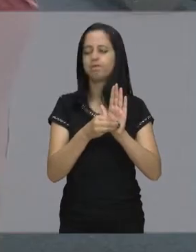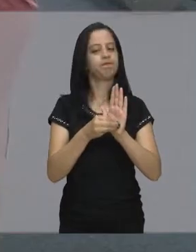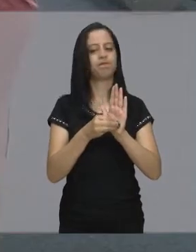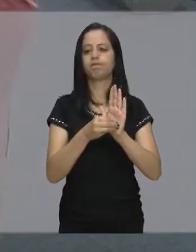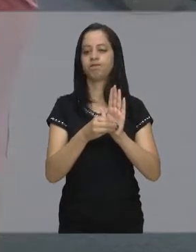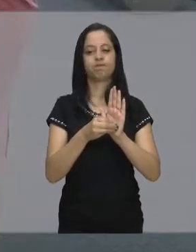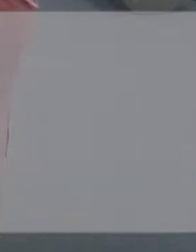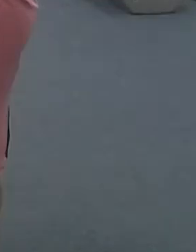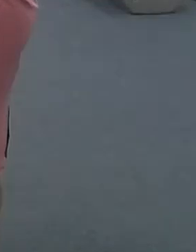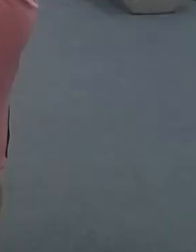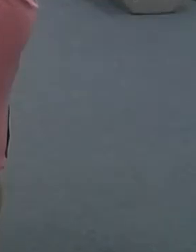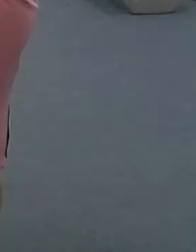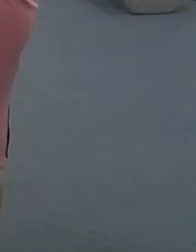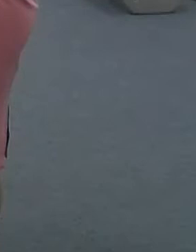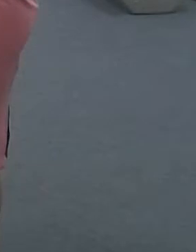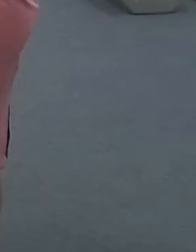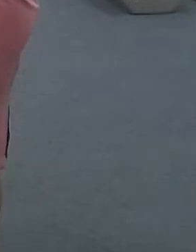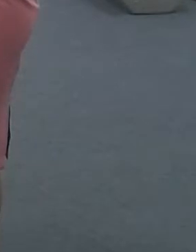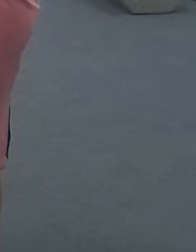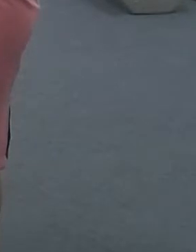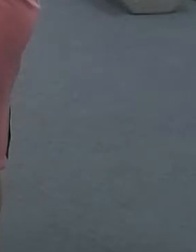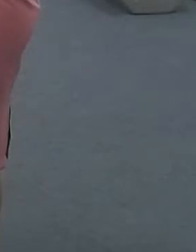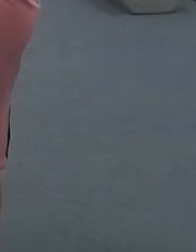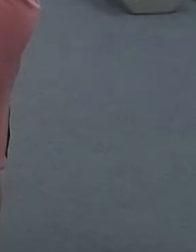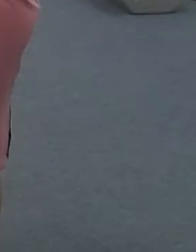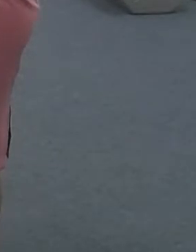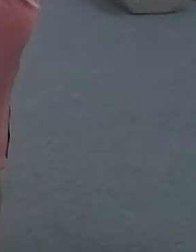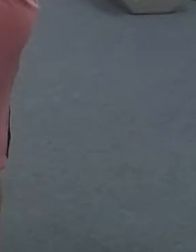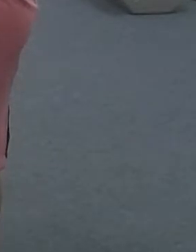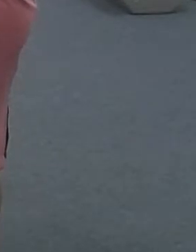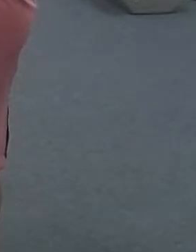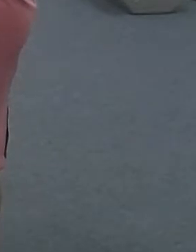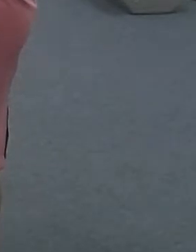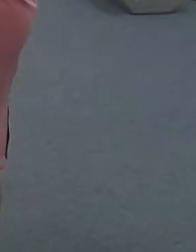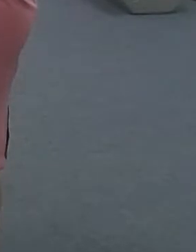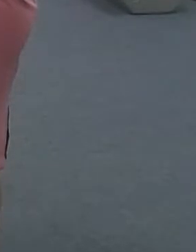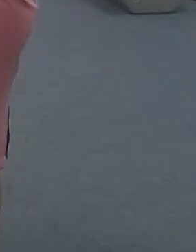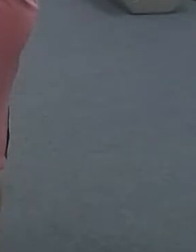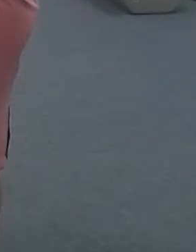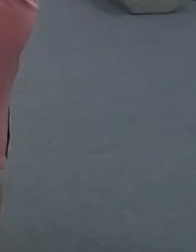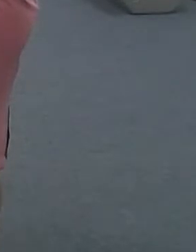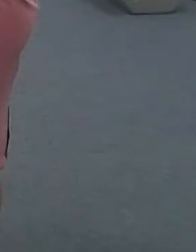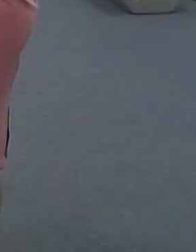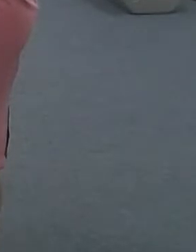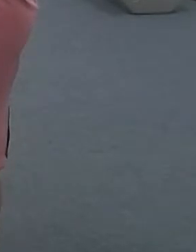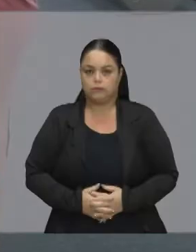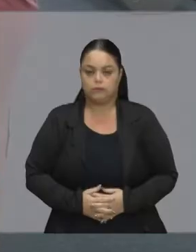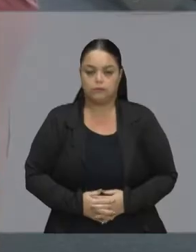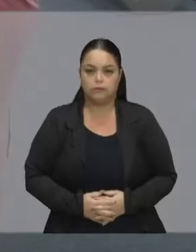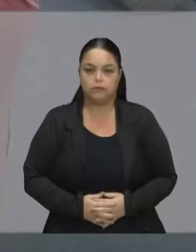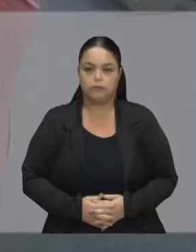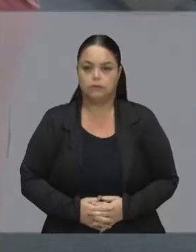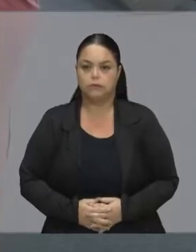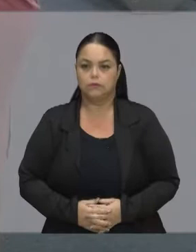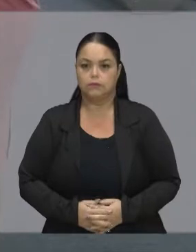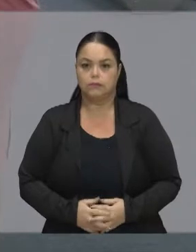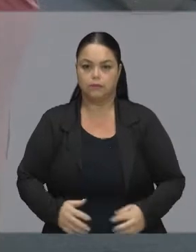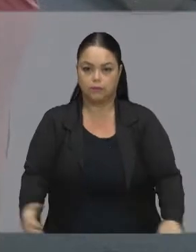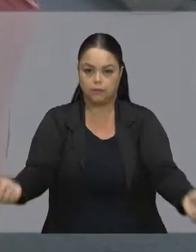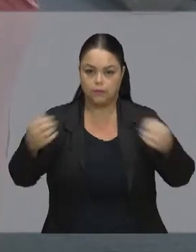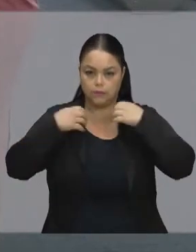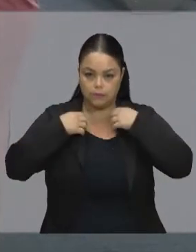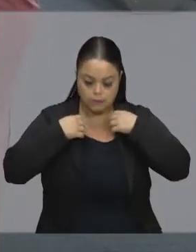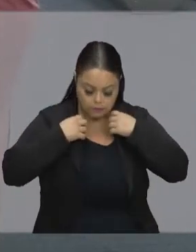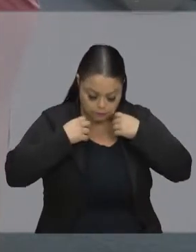manifestações. Então, em condições de votação. Então, em votação, o